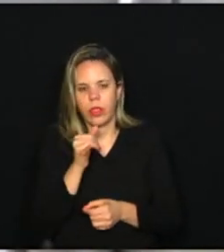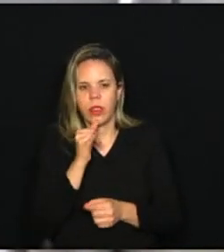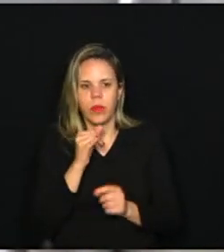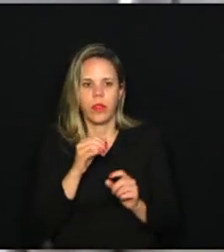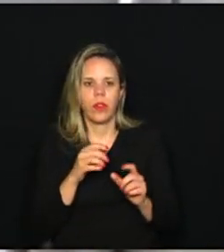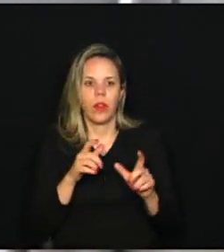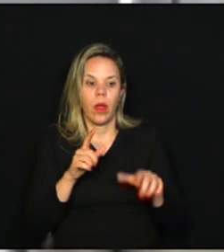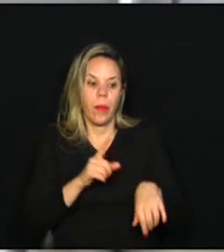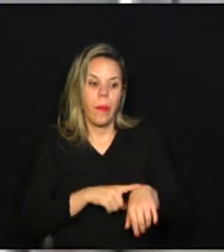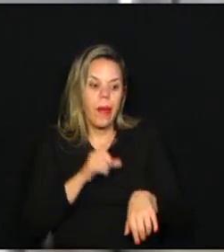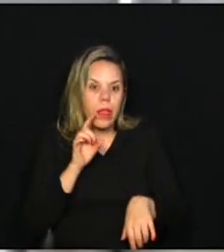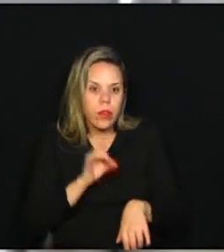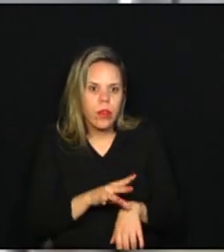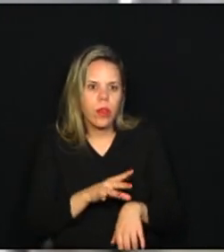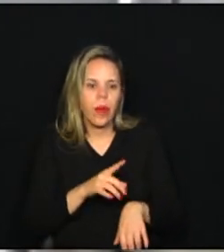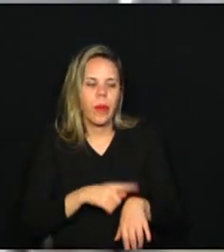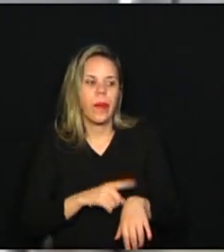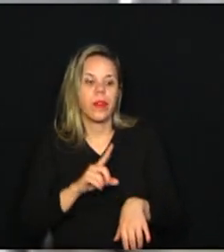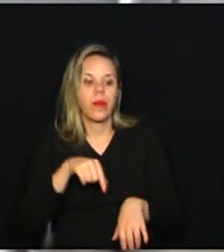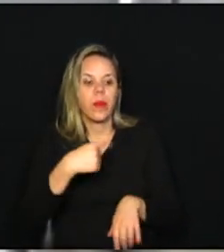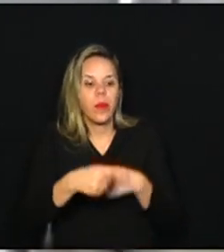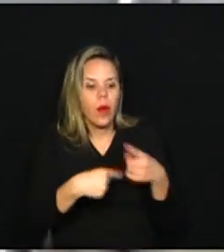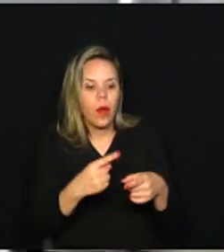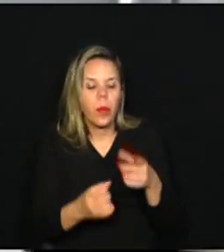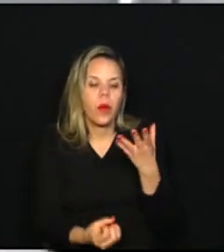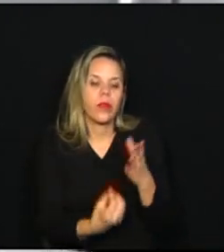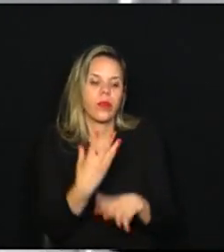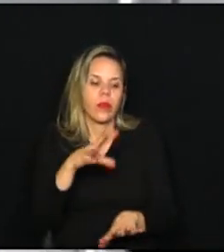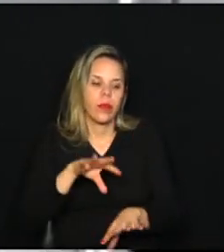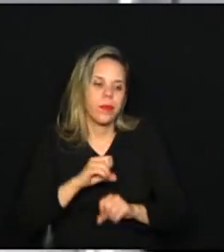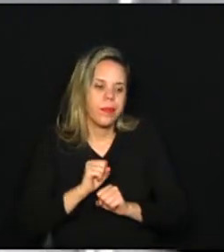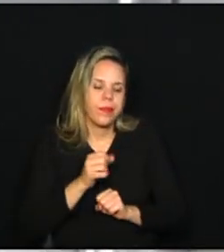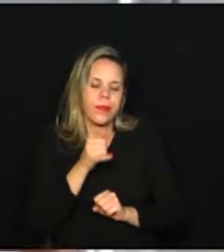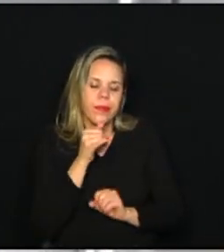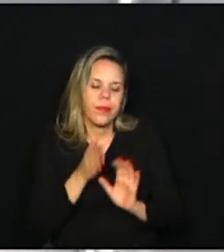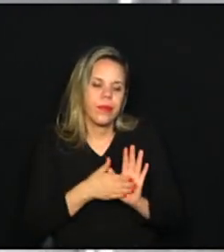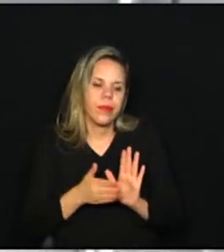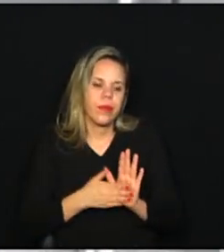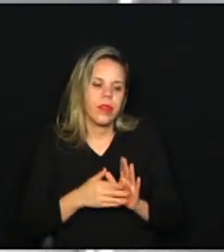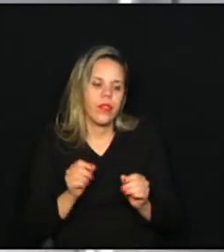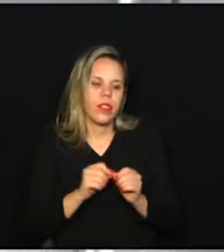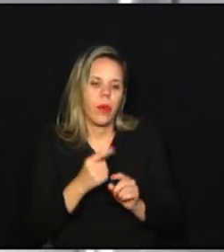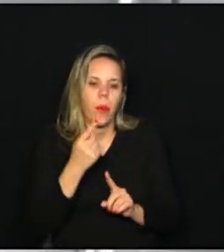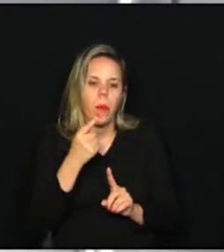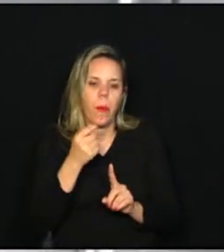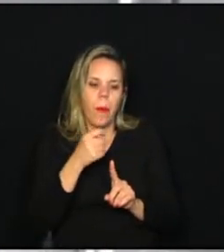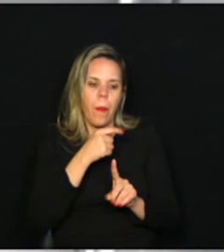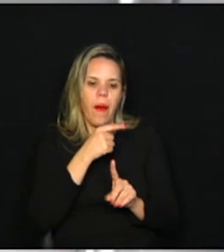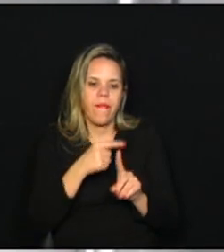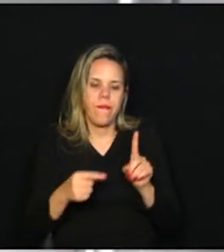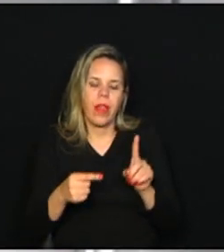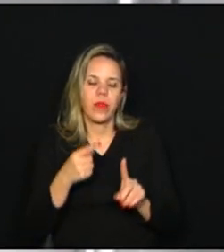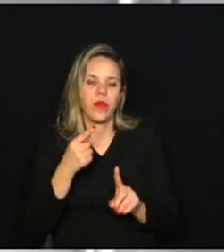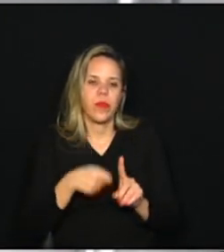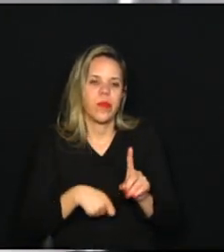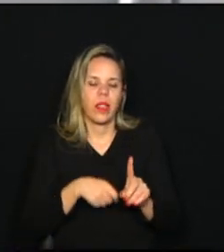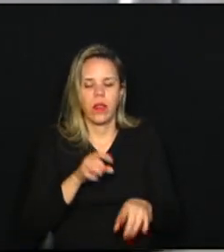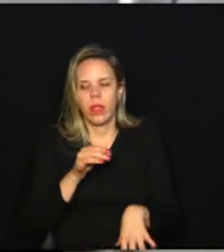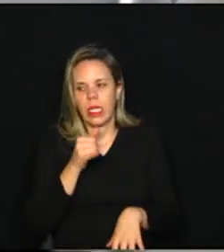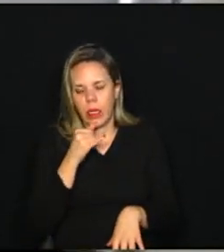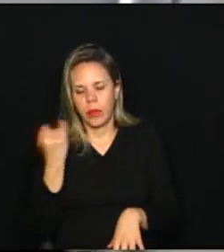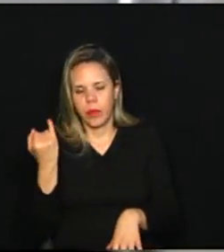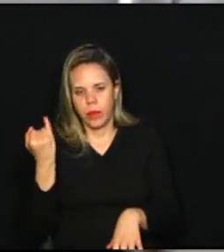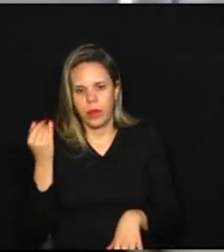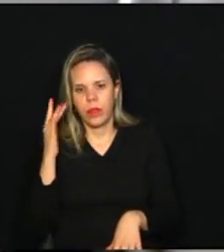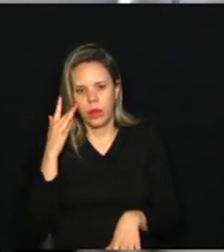daquele momento. Então, por exemplo, a proposta de fazer uma vez por mês. Primeiro, acho que é muito